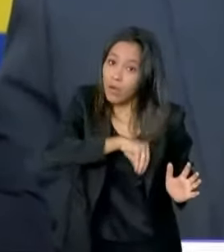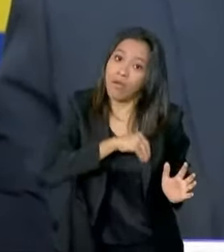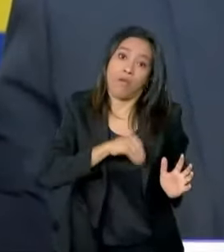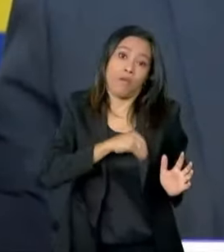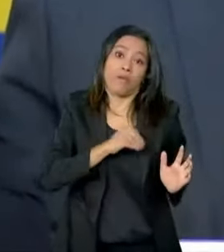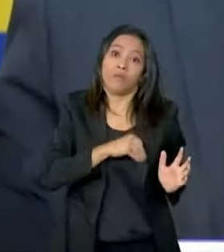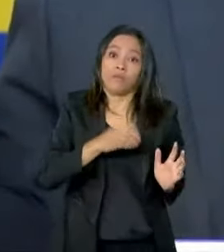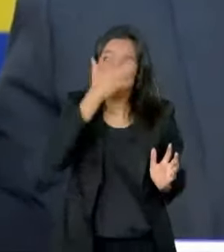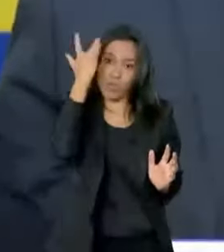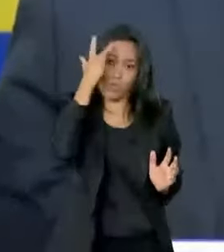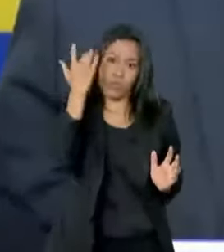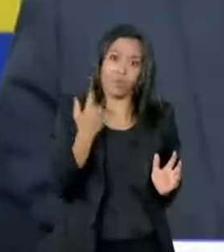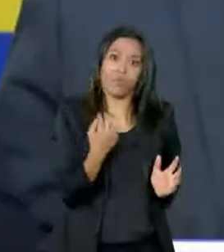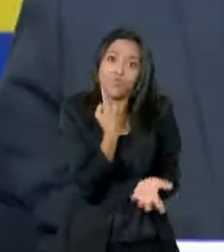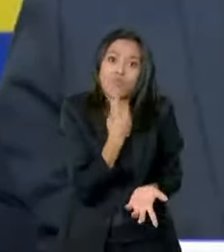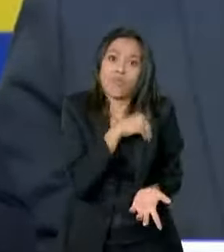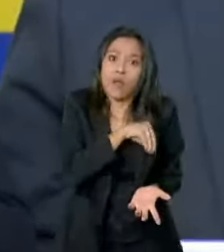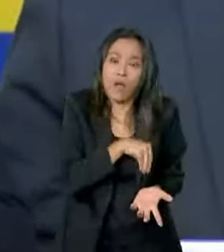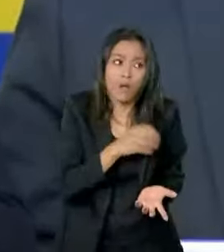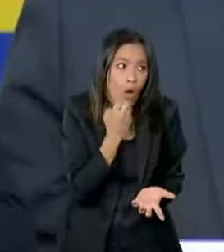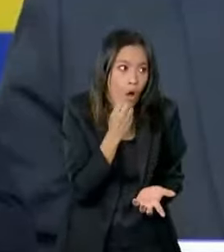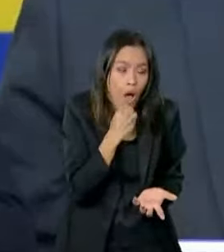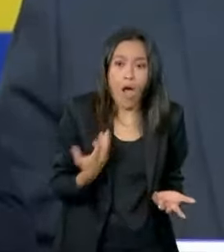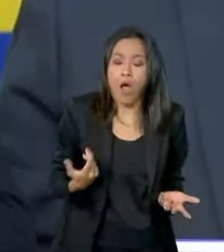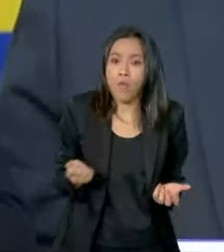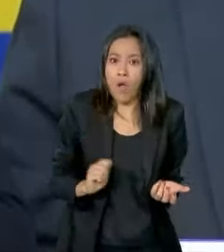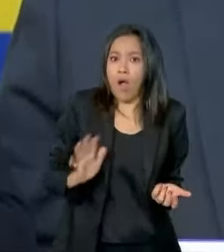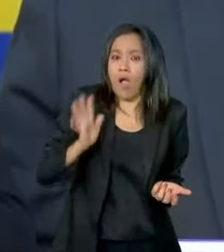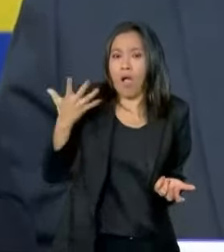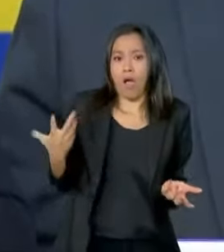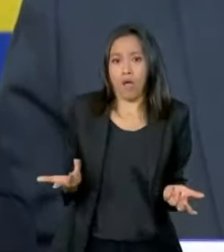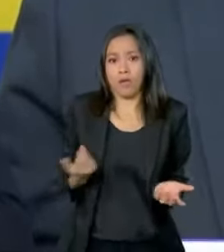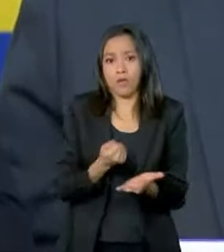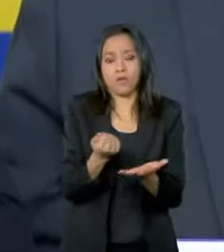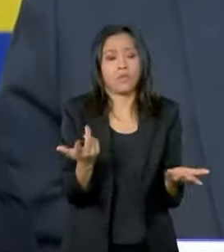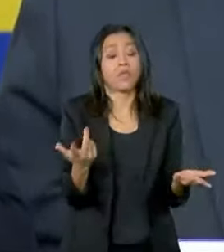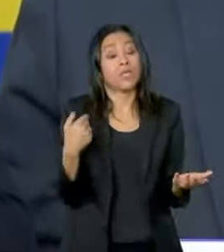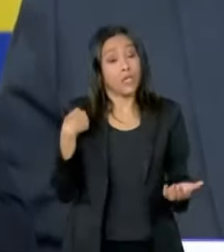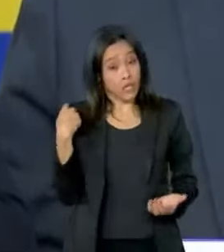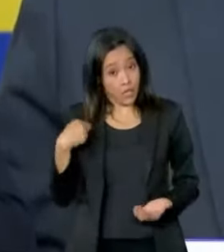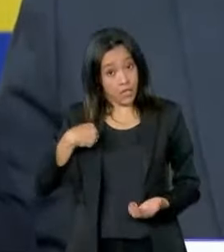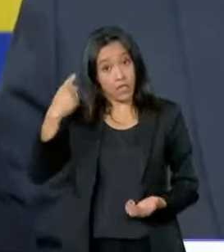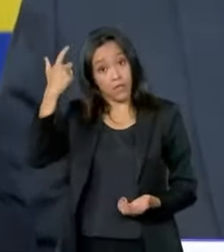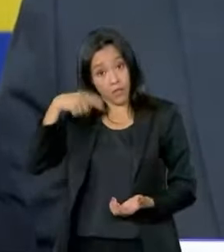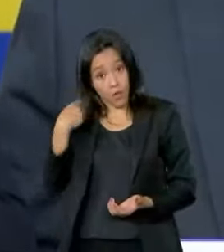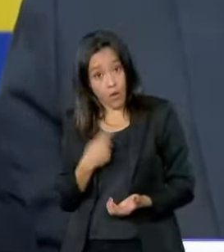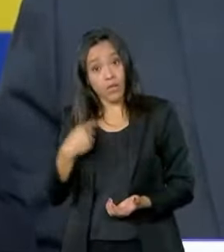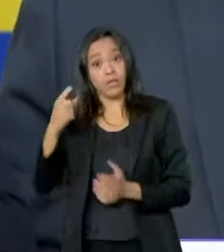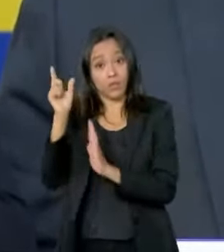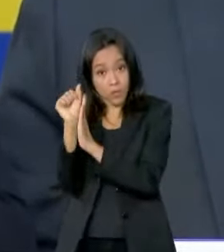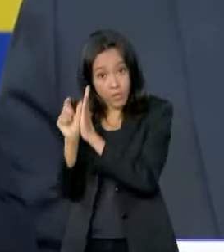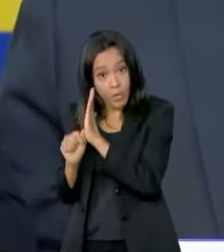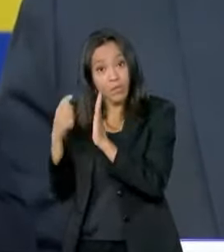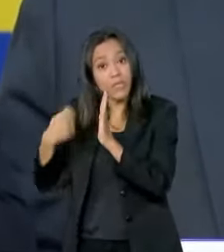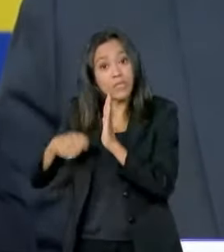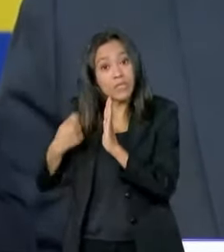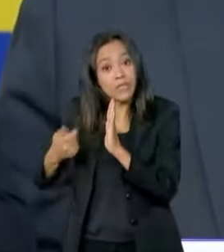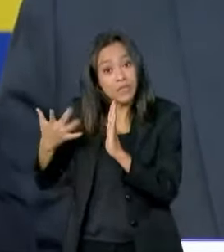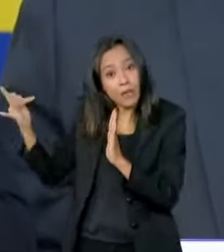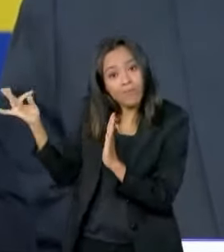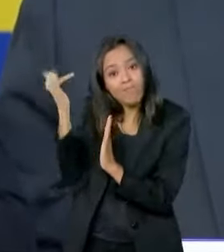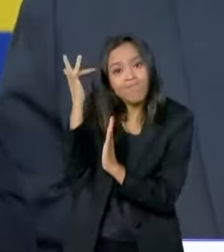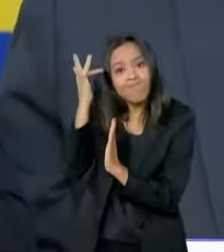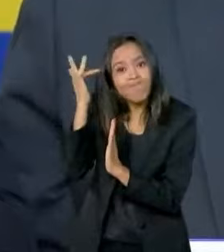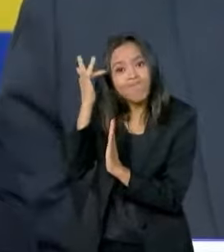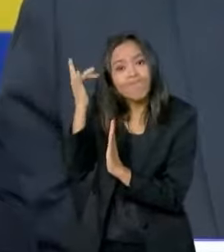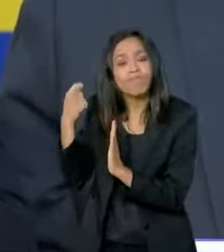Mas, e aí é que vem o meu papel como ministro do Planejamento e Orçamento, sabemos que o orçamento brasileiro precisa ser eficiente. Nós precisamos